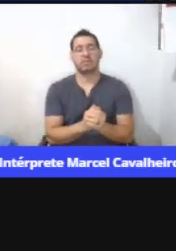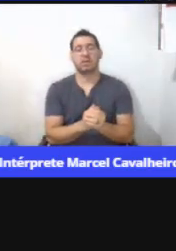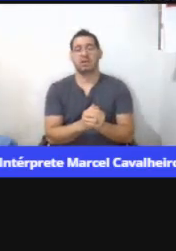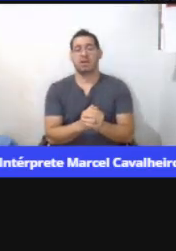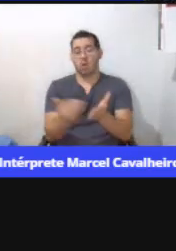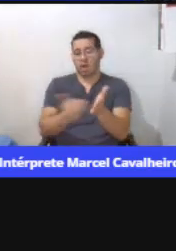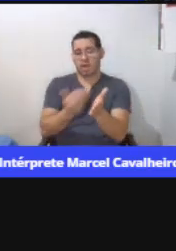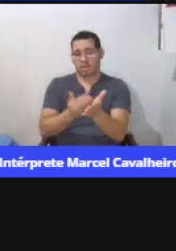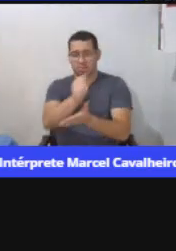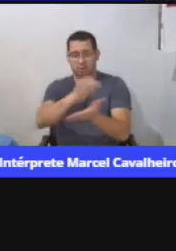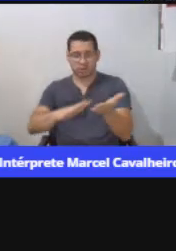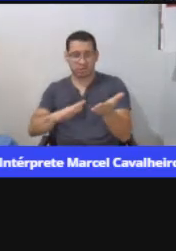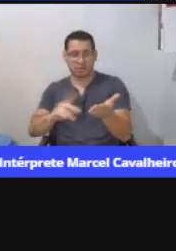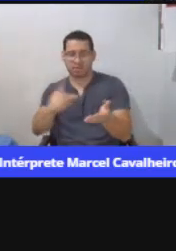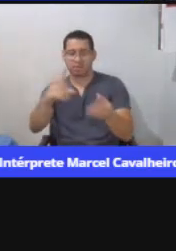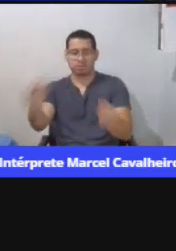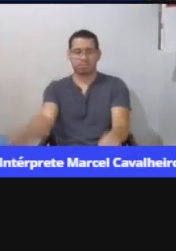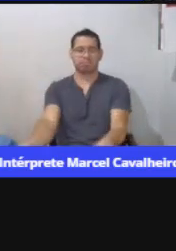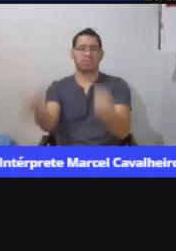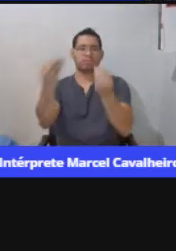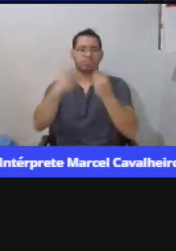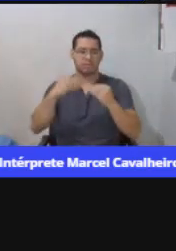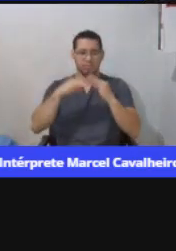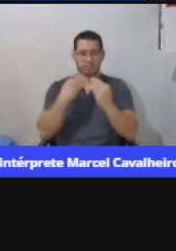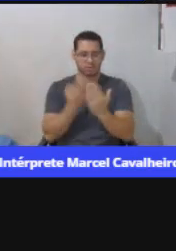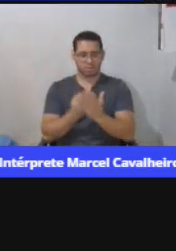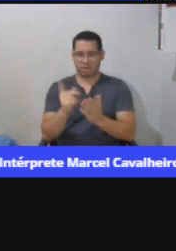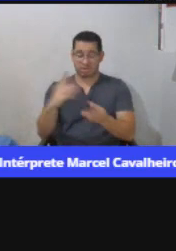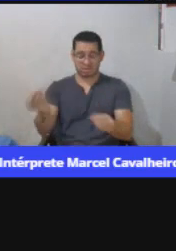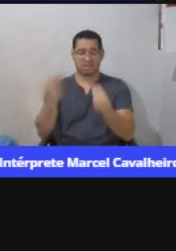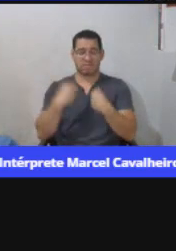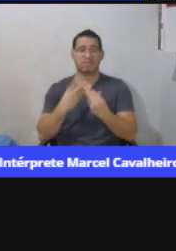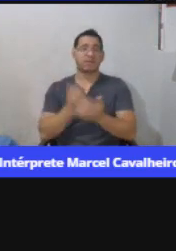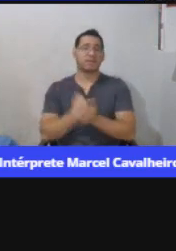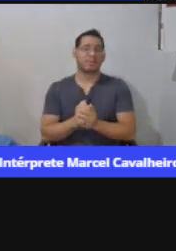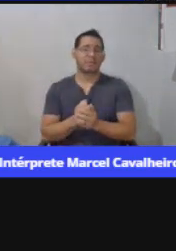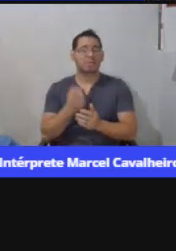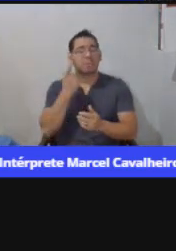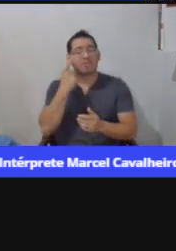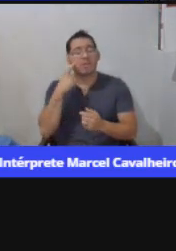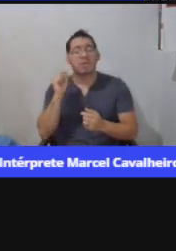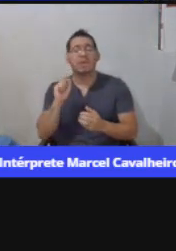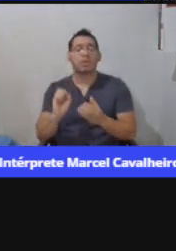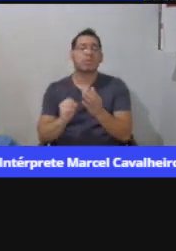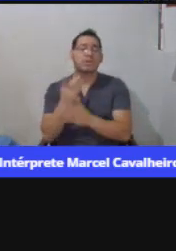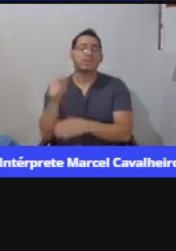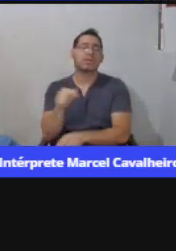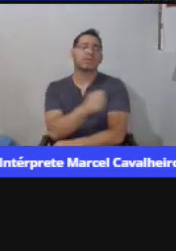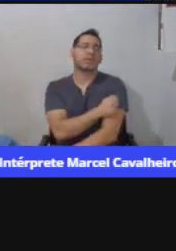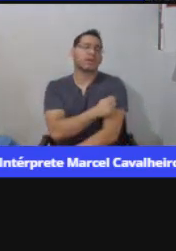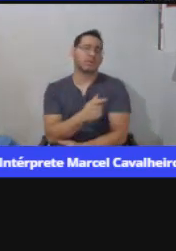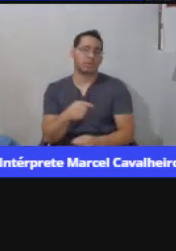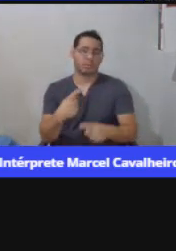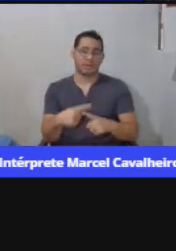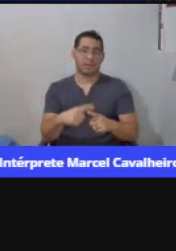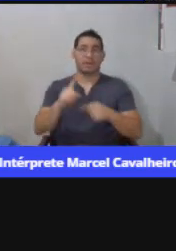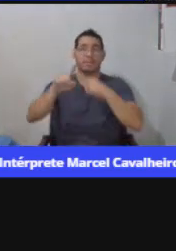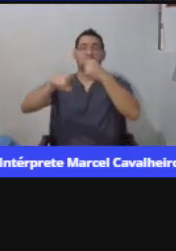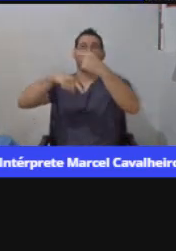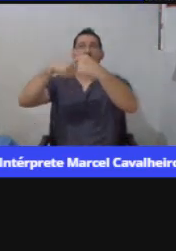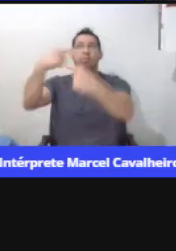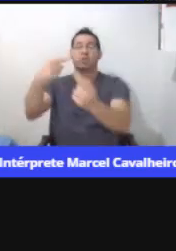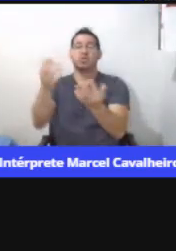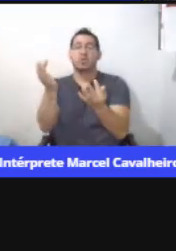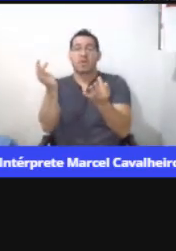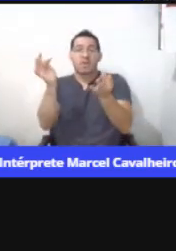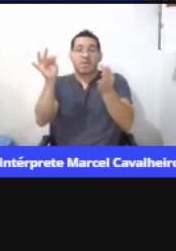caderno de atividades de volta para a escola, a gente precisa saber o que está acontecendo com esse aluno, para não chegar no final do período, no final